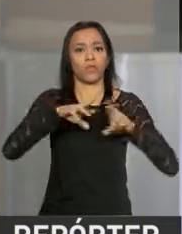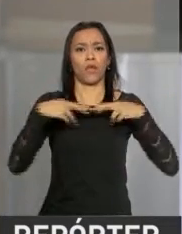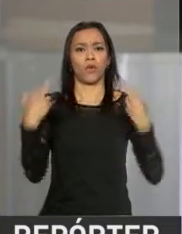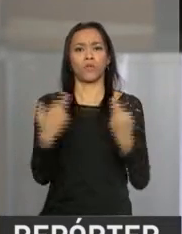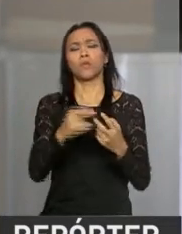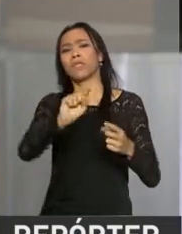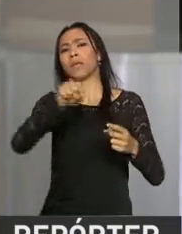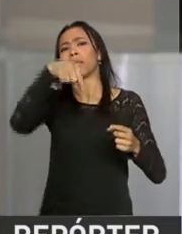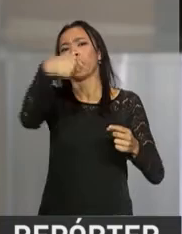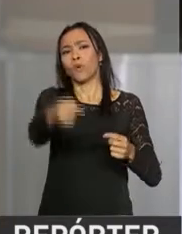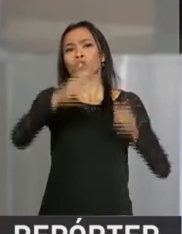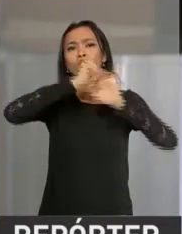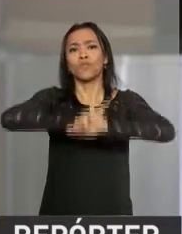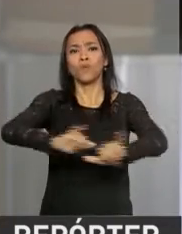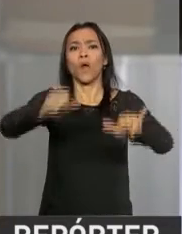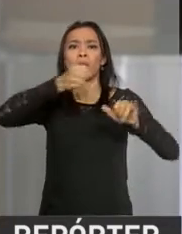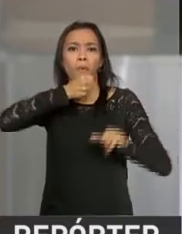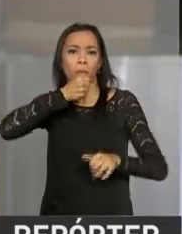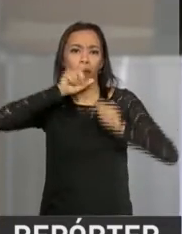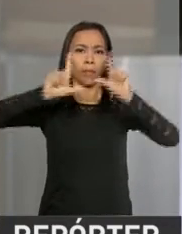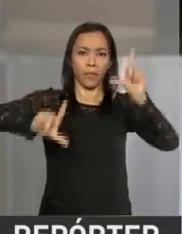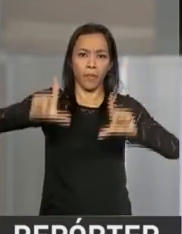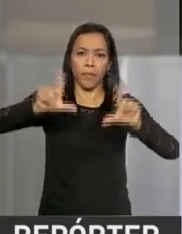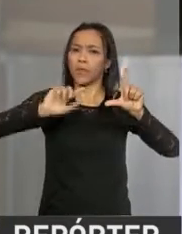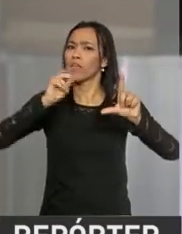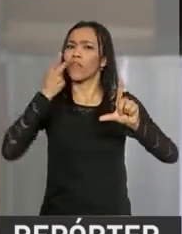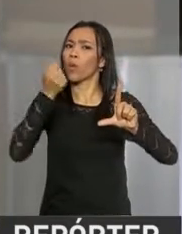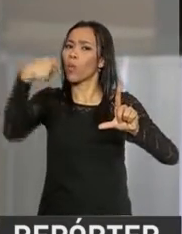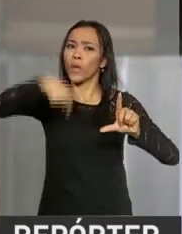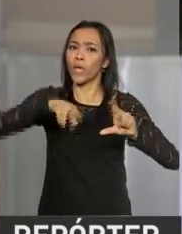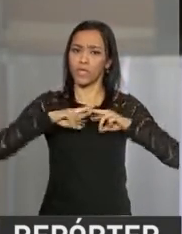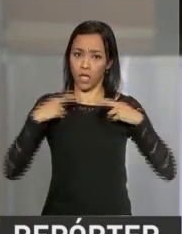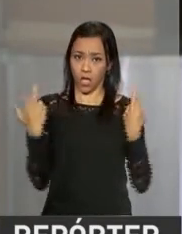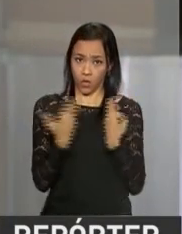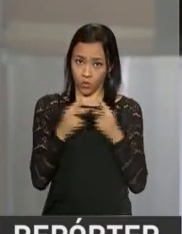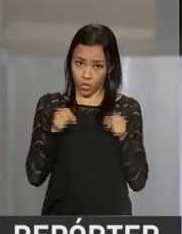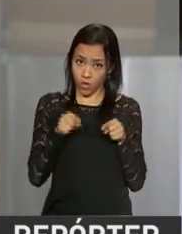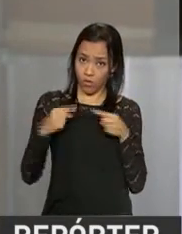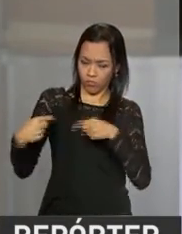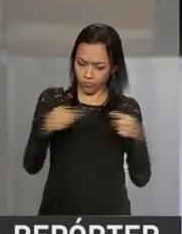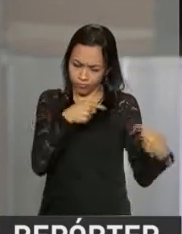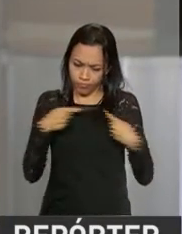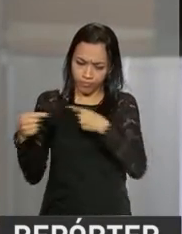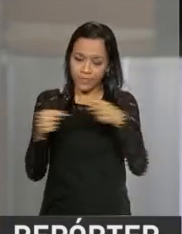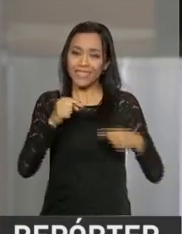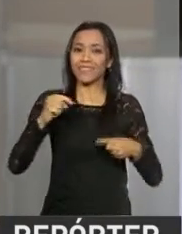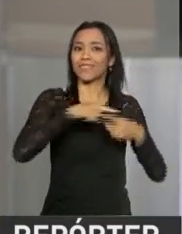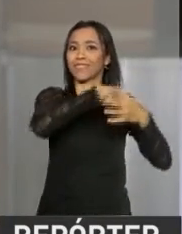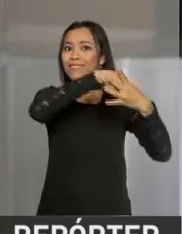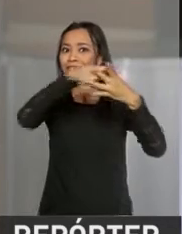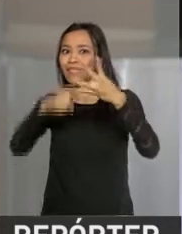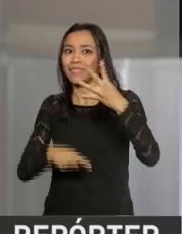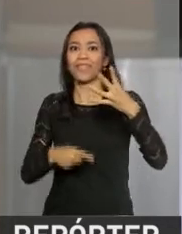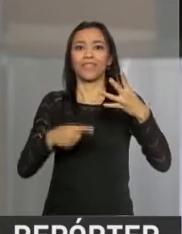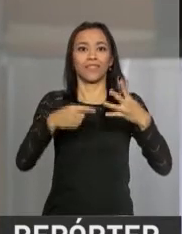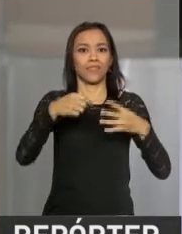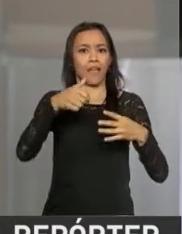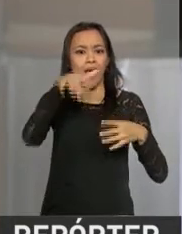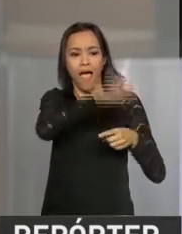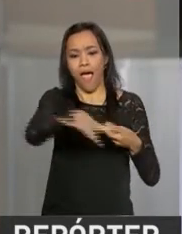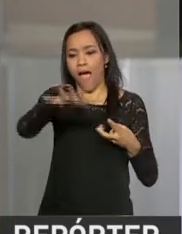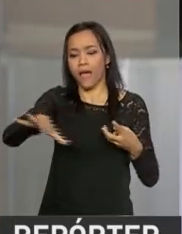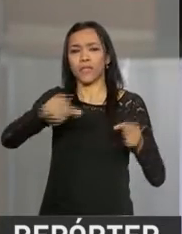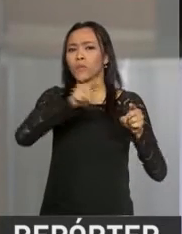conversou com os jornalistas e explicou que as discussões no âmbito desse fórum se dar sobre três grandes áreas quais